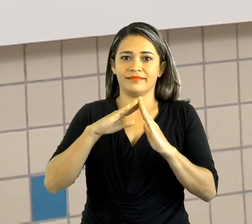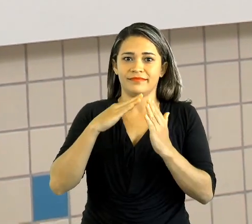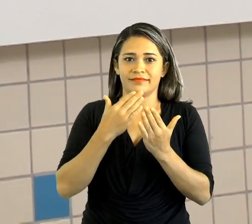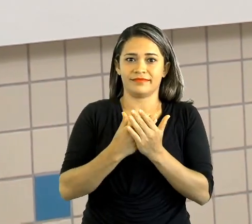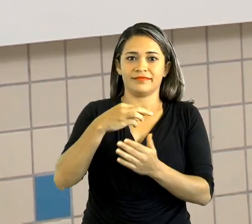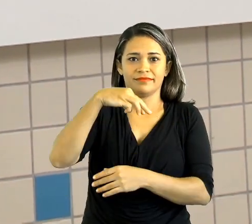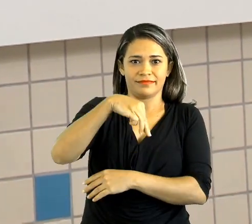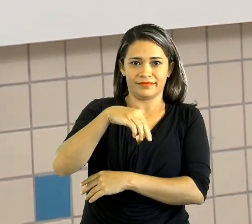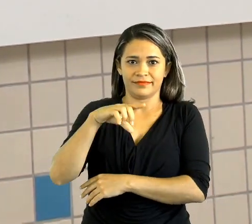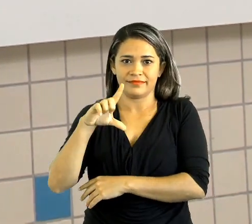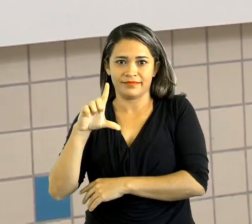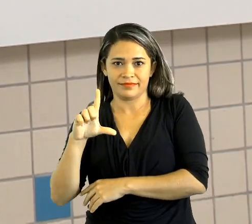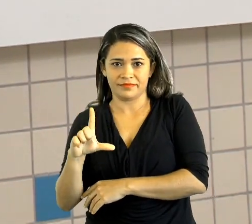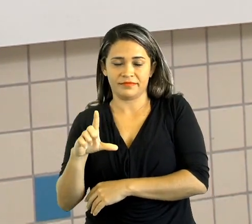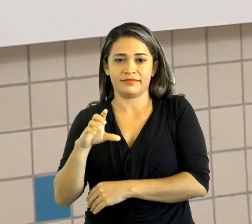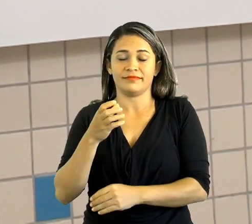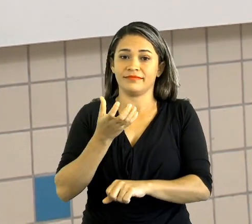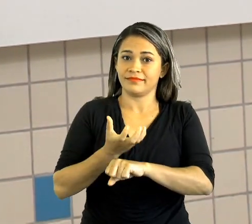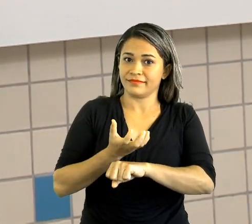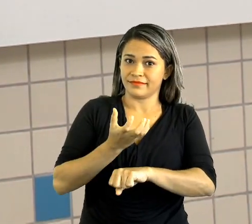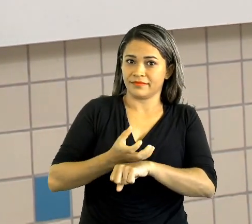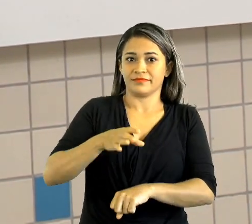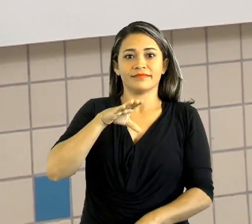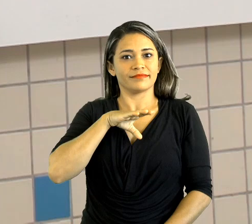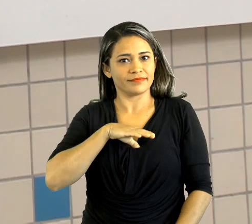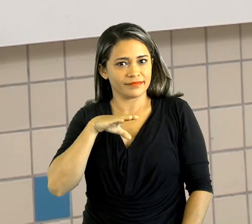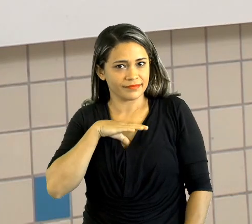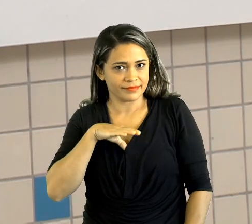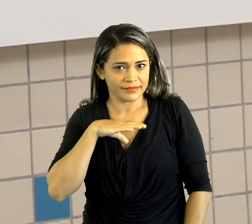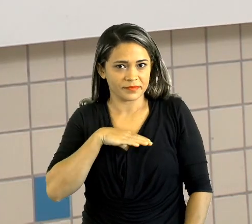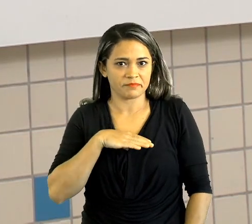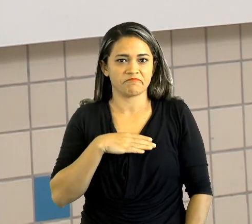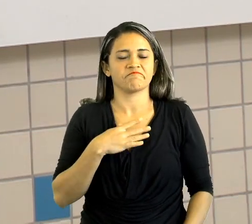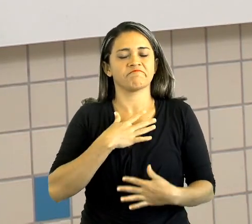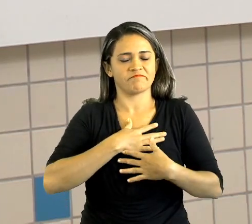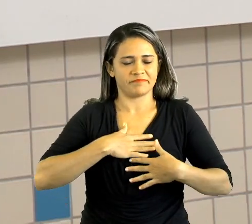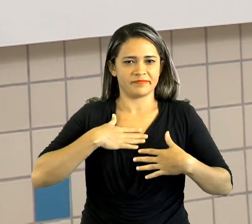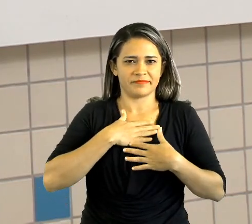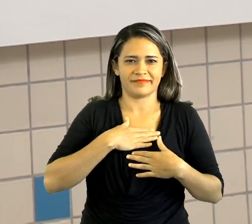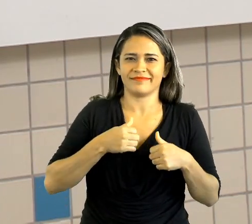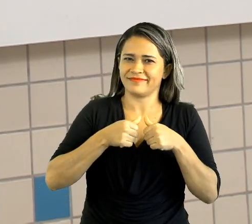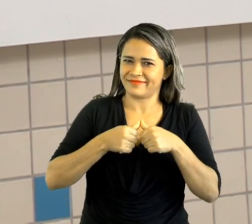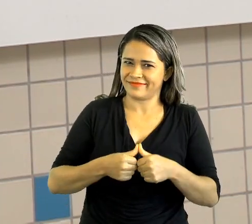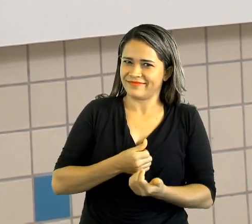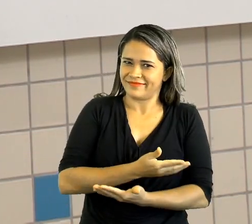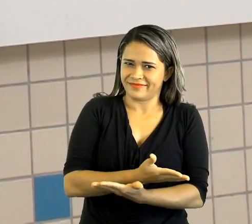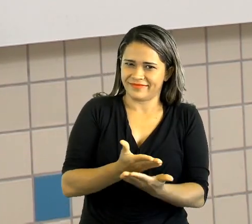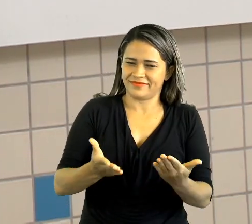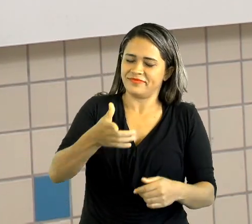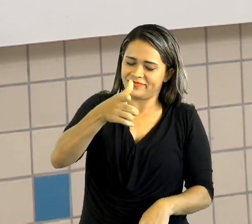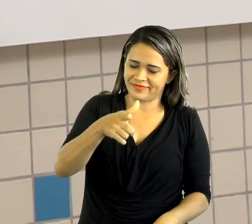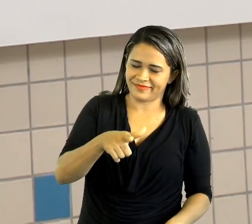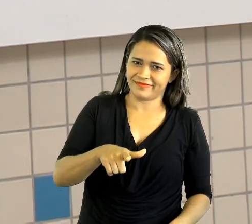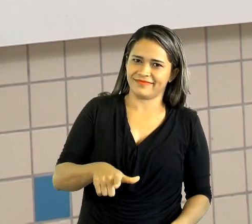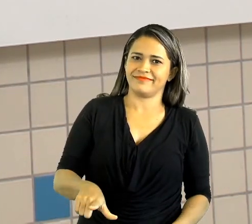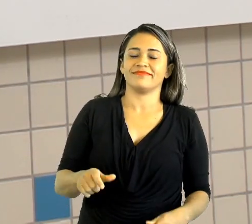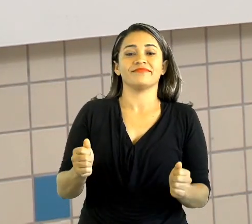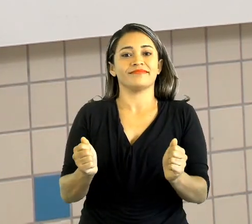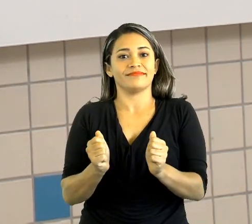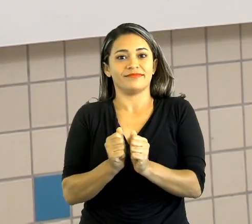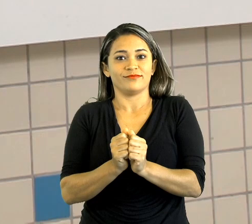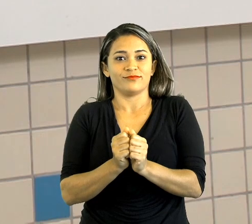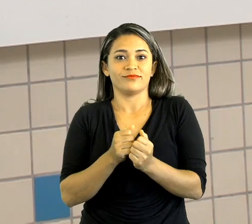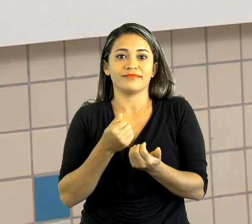Lobato com a disciplina de Língua Portuguesa. Será um grande prazer estar aqui com vocês mais uma vez para estarmos trabalhando